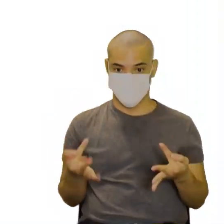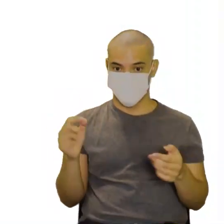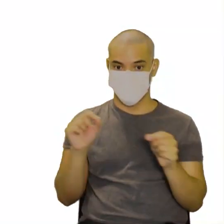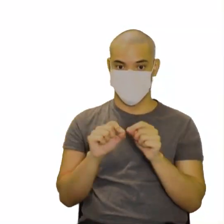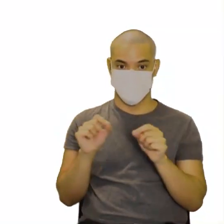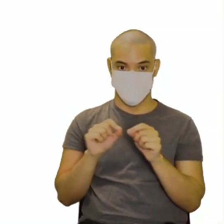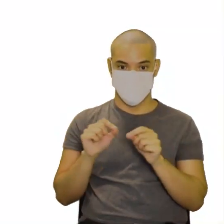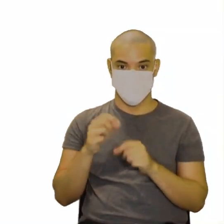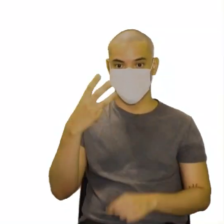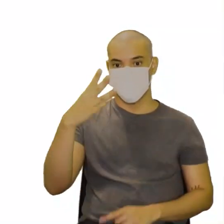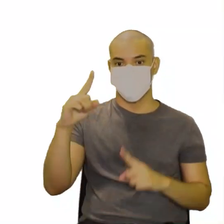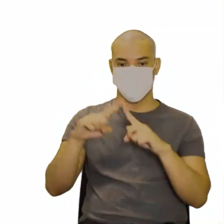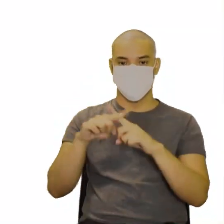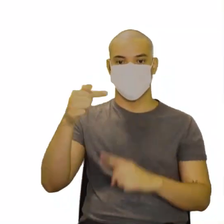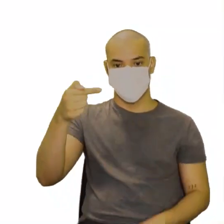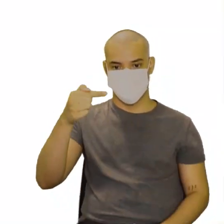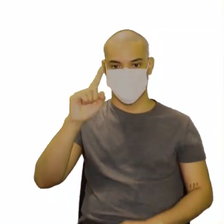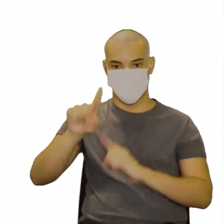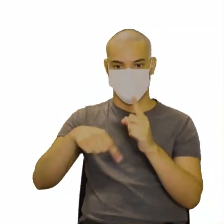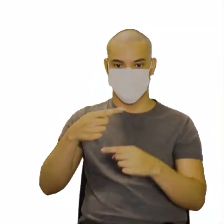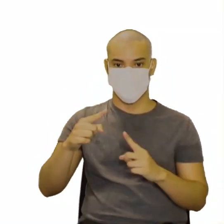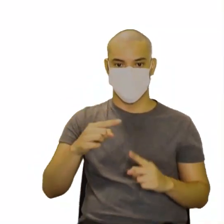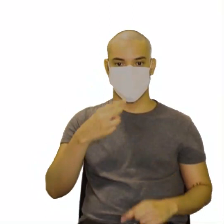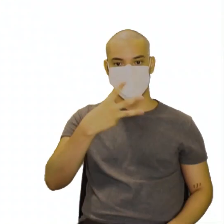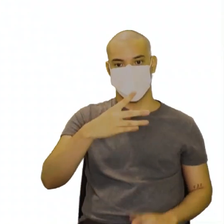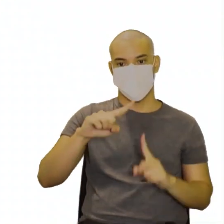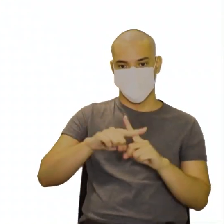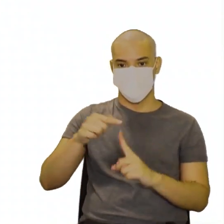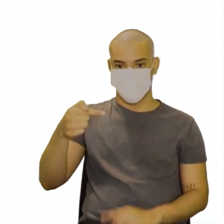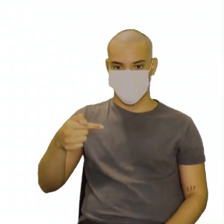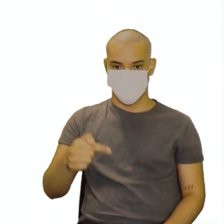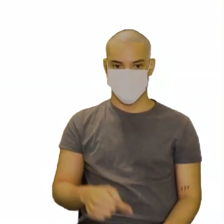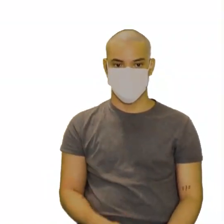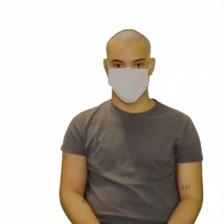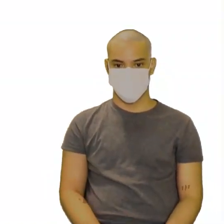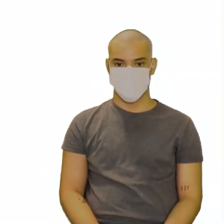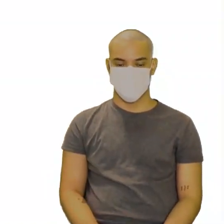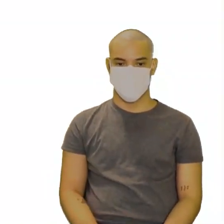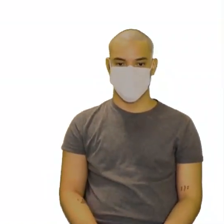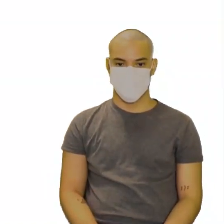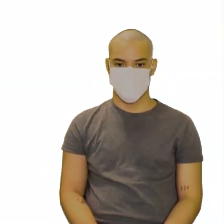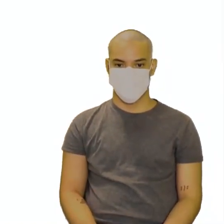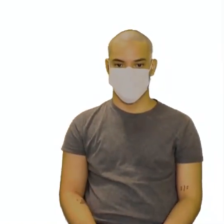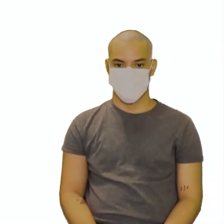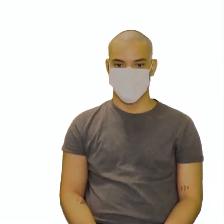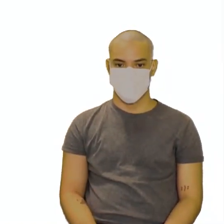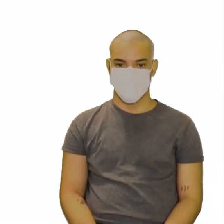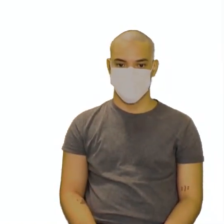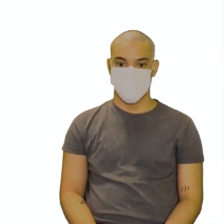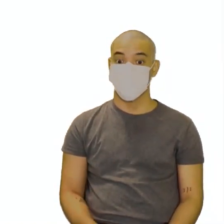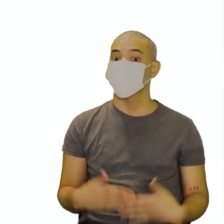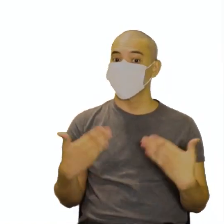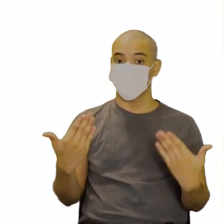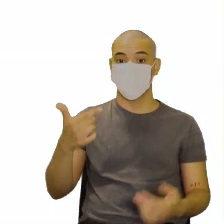dividir pela soma. Deixa eu só apagar aqui. Então, eu vou obter ali,